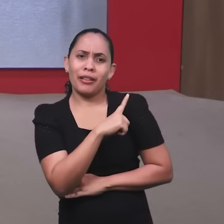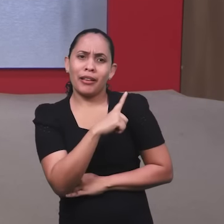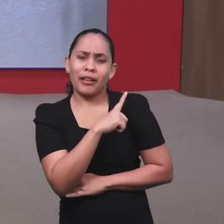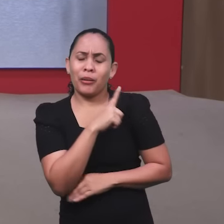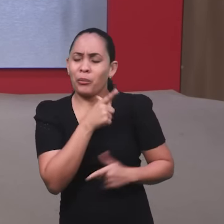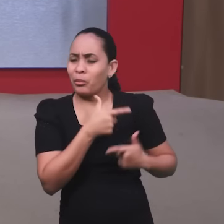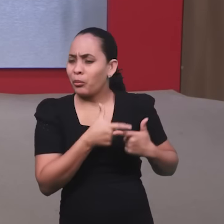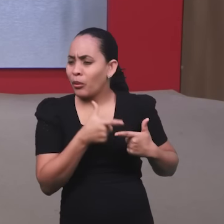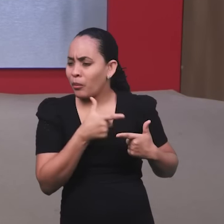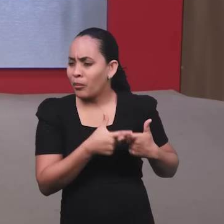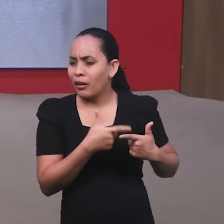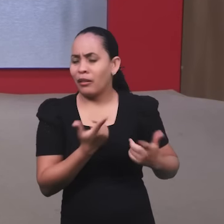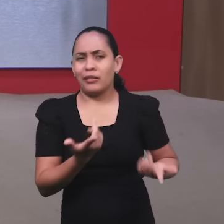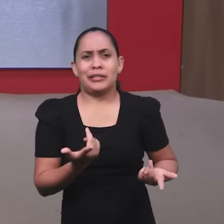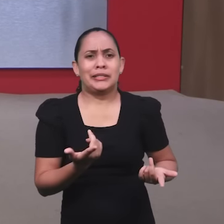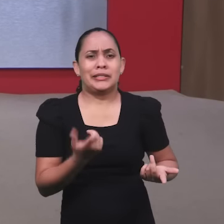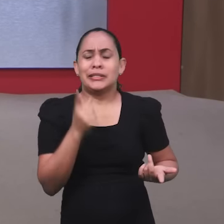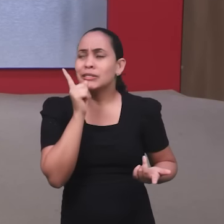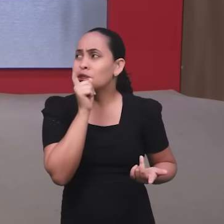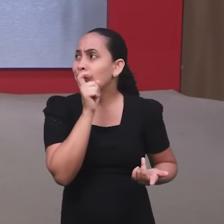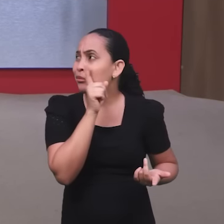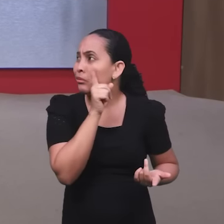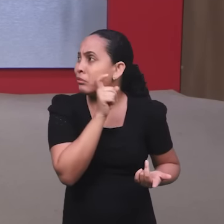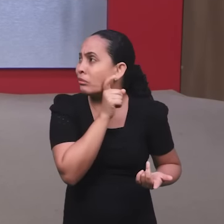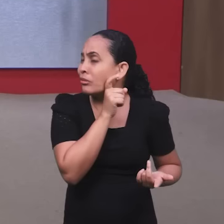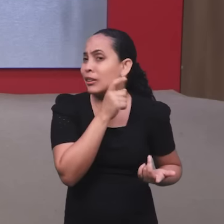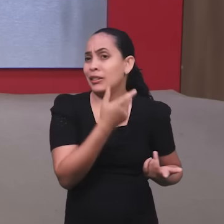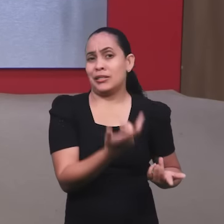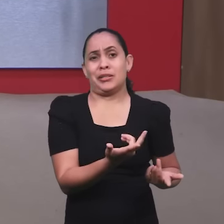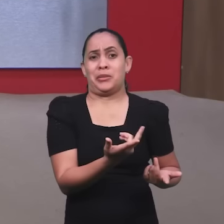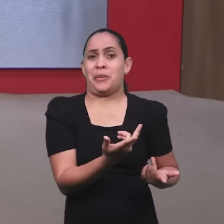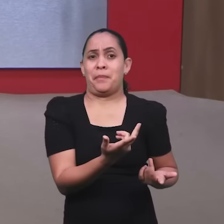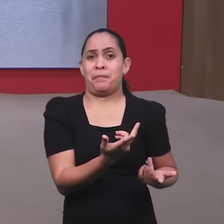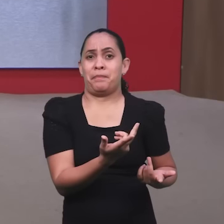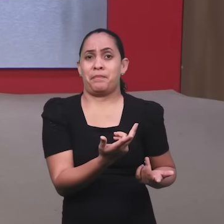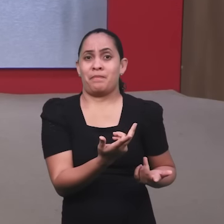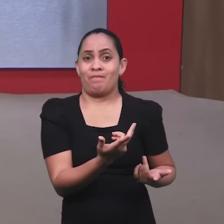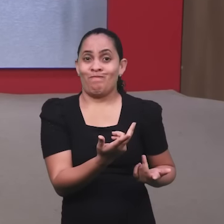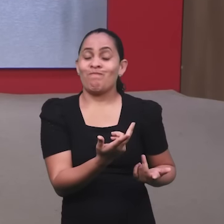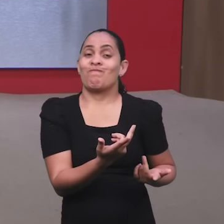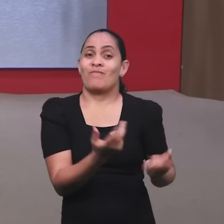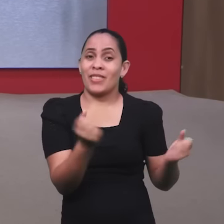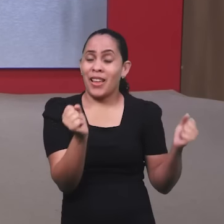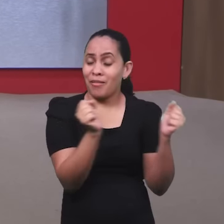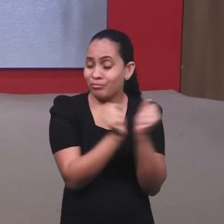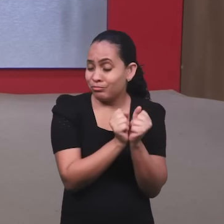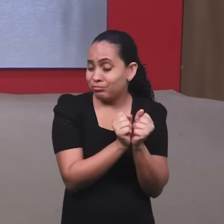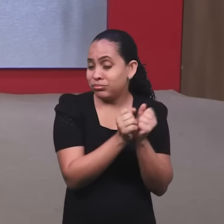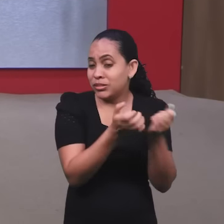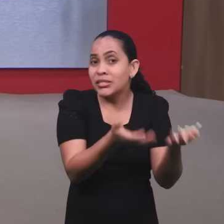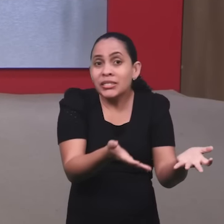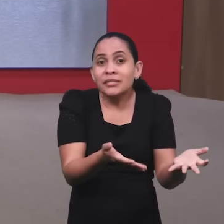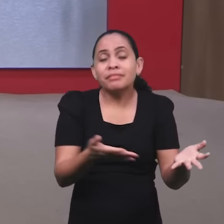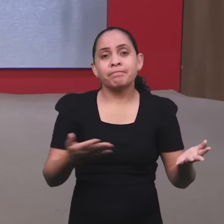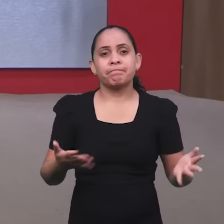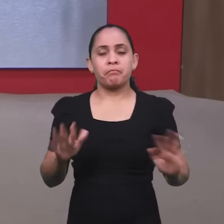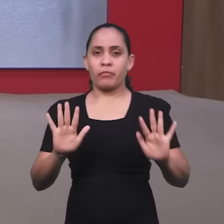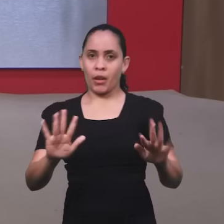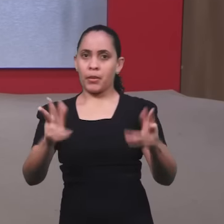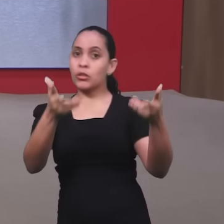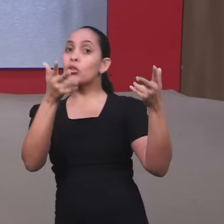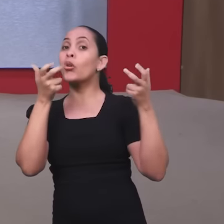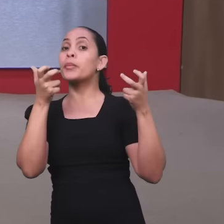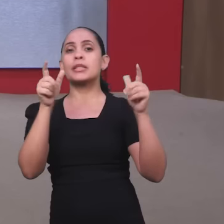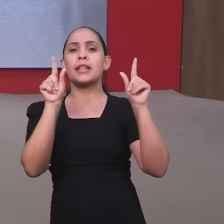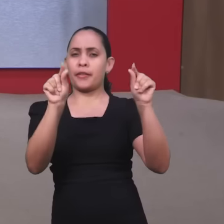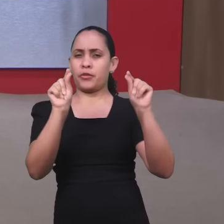uma vida trabalhosa, aprisionado, vale da sombra da morte. Mas observe uma